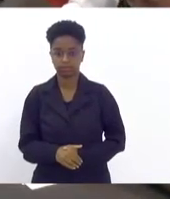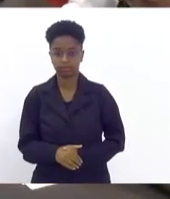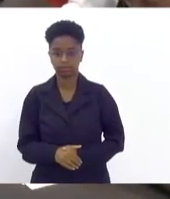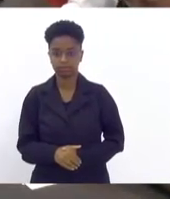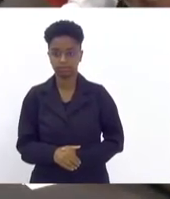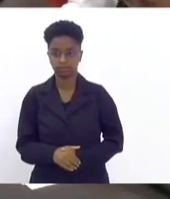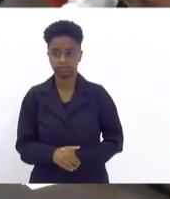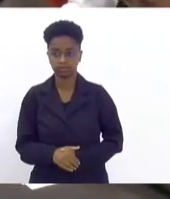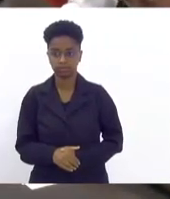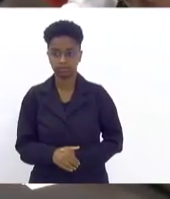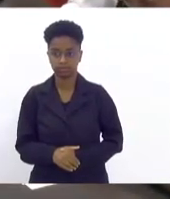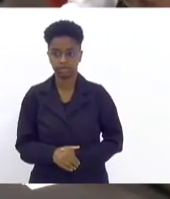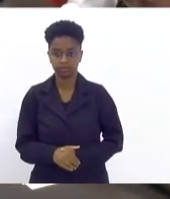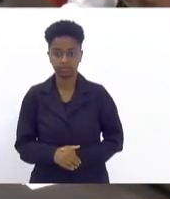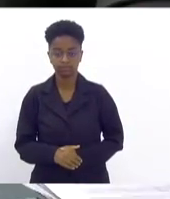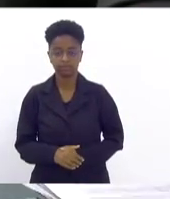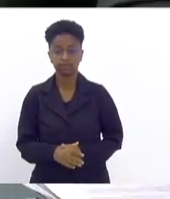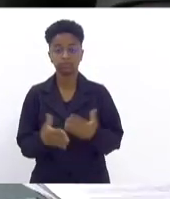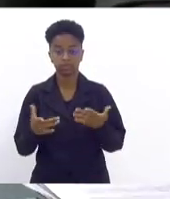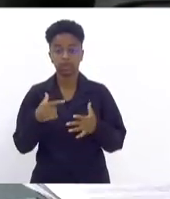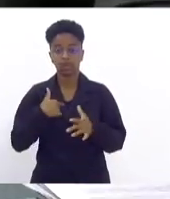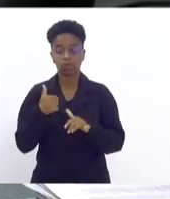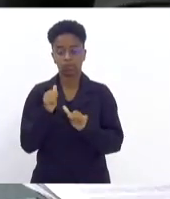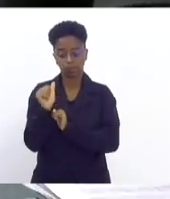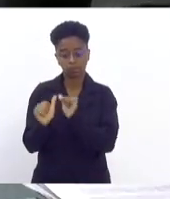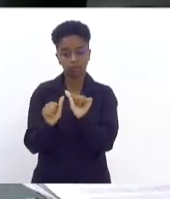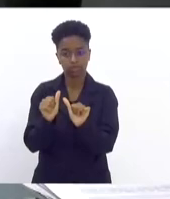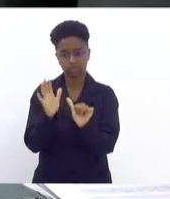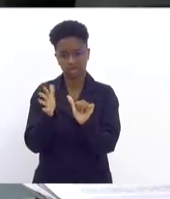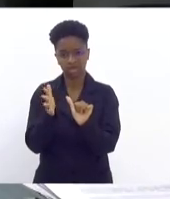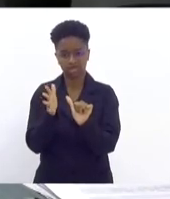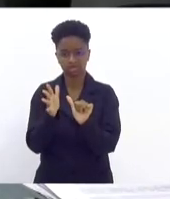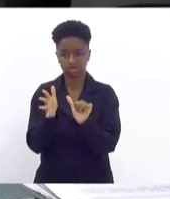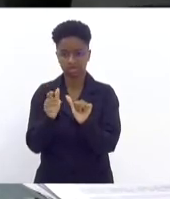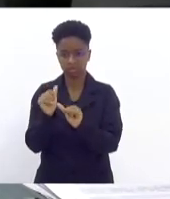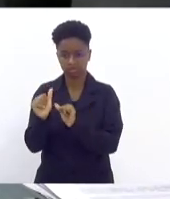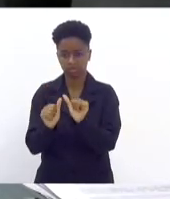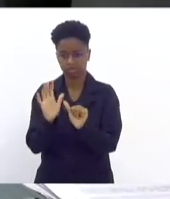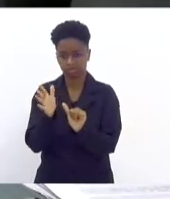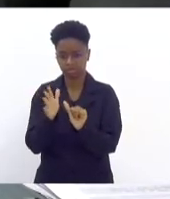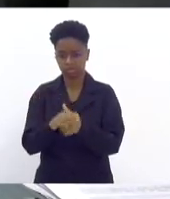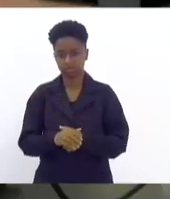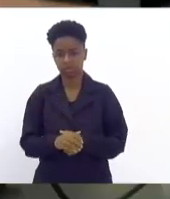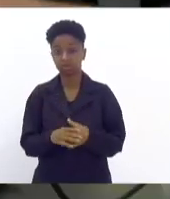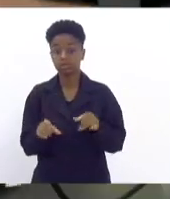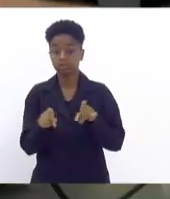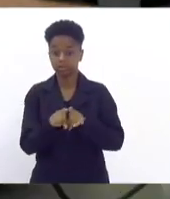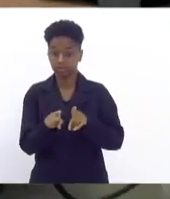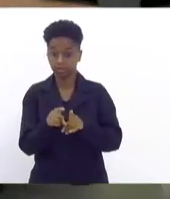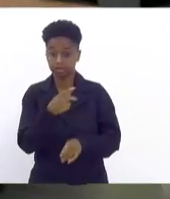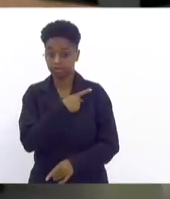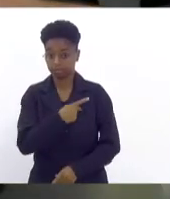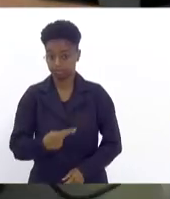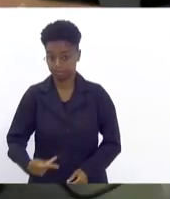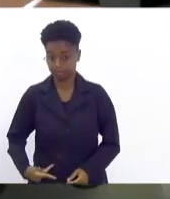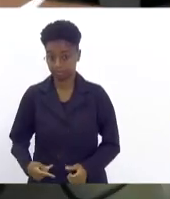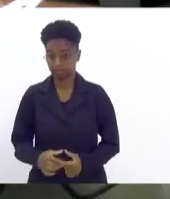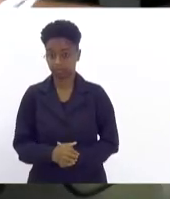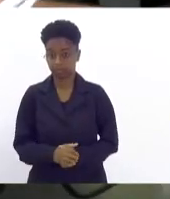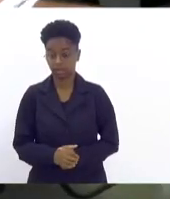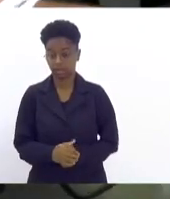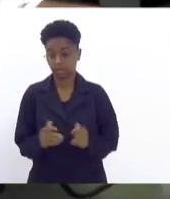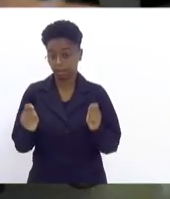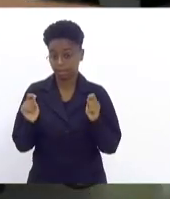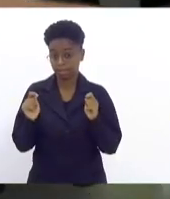sugestão do deputado Serginho, vamos alterar, então. Já fizemos, né? Já fizemos. Há também aqui, o presidente, é uma